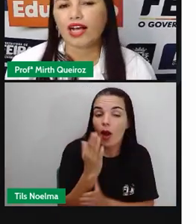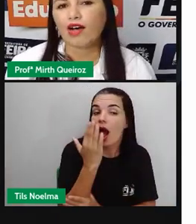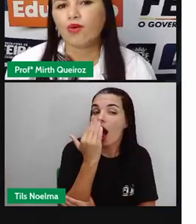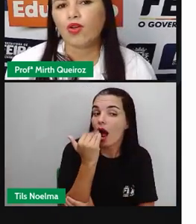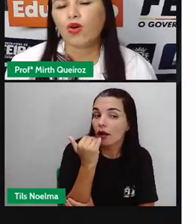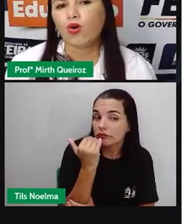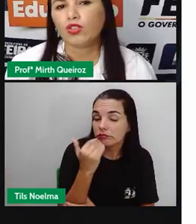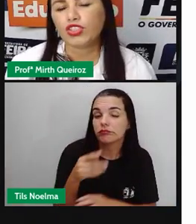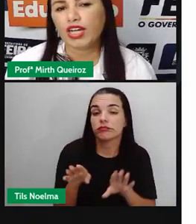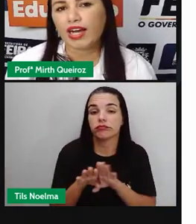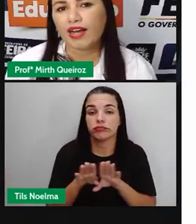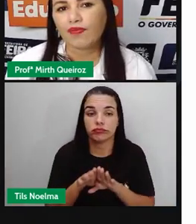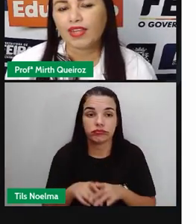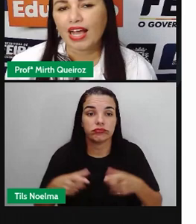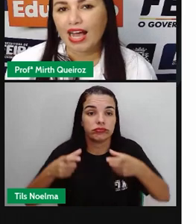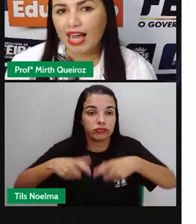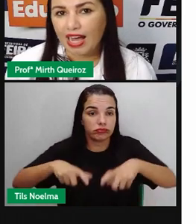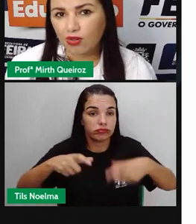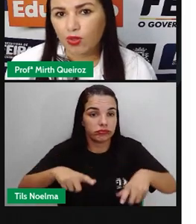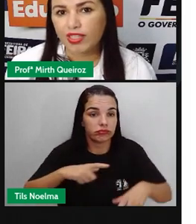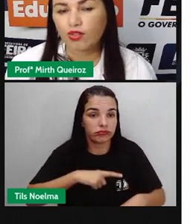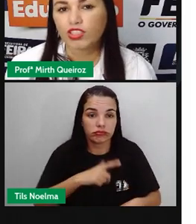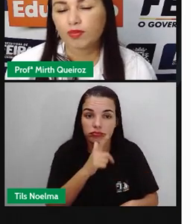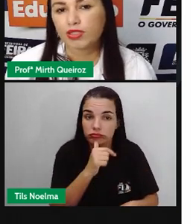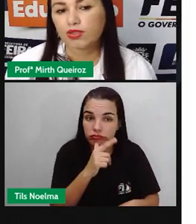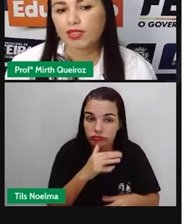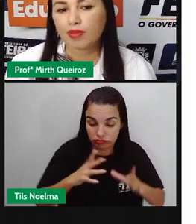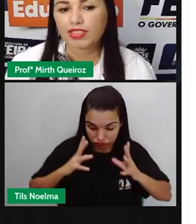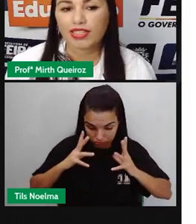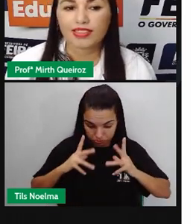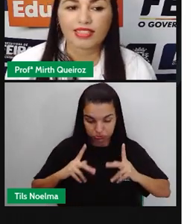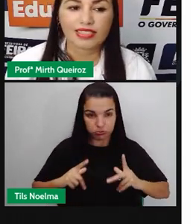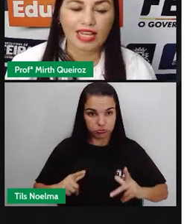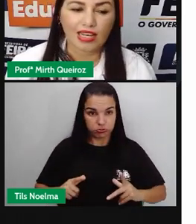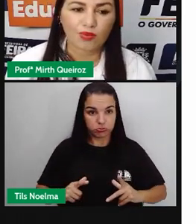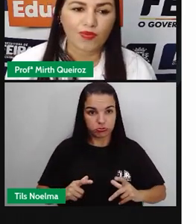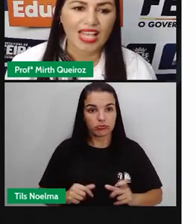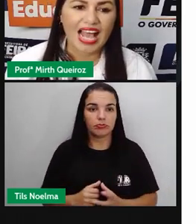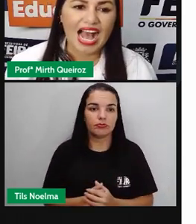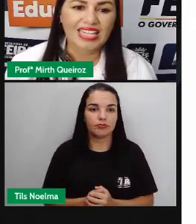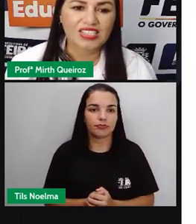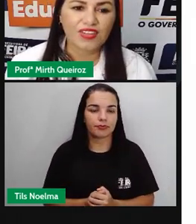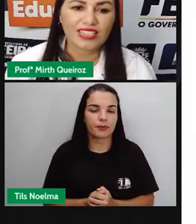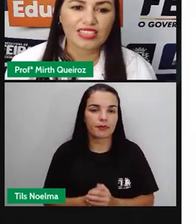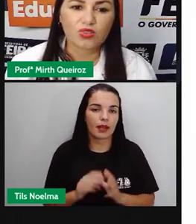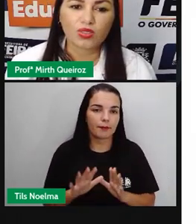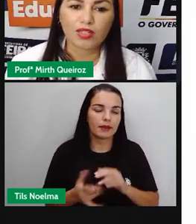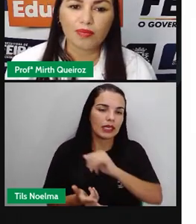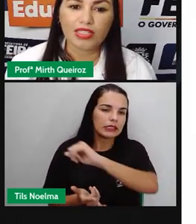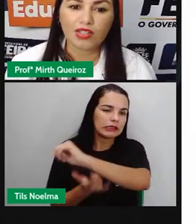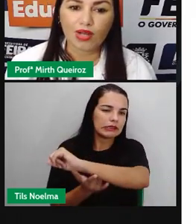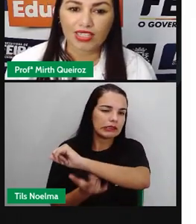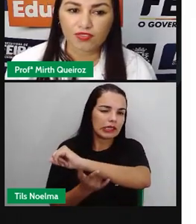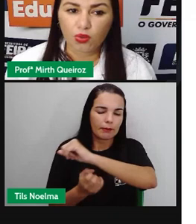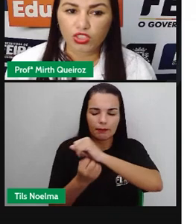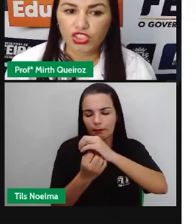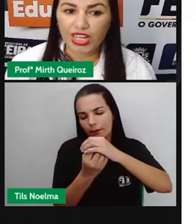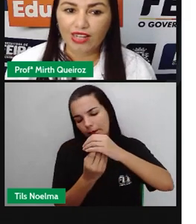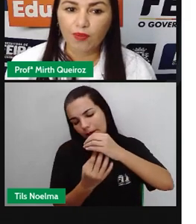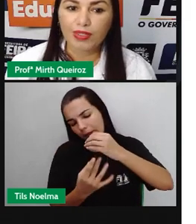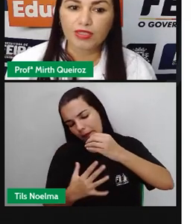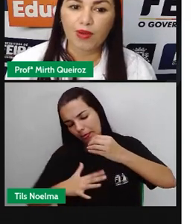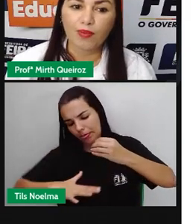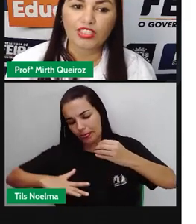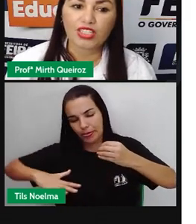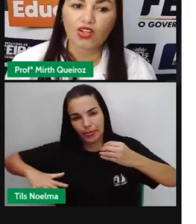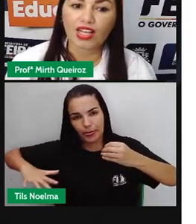no local onde a a água né onde as pessoas se abastecem dessa água as fezes contaminam as